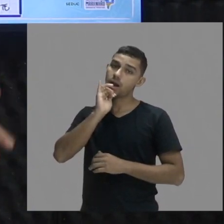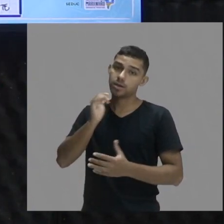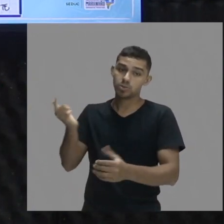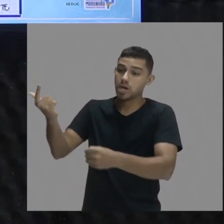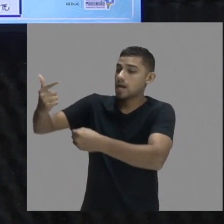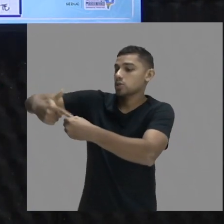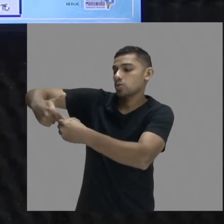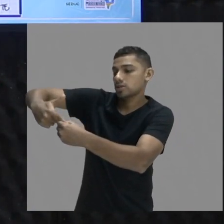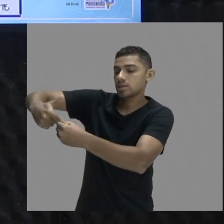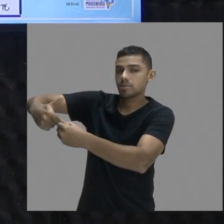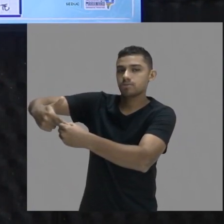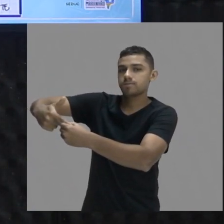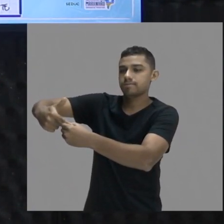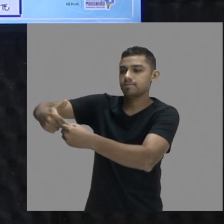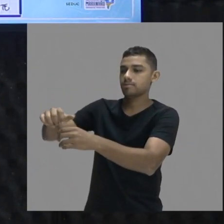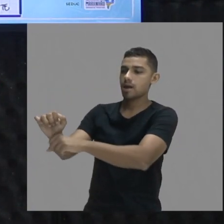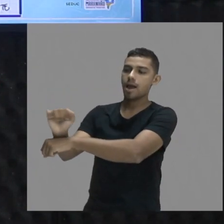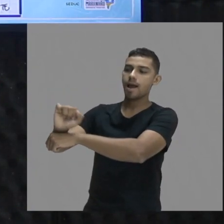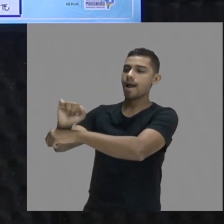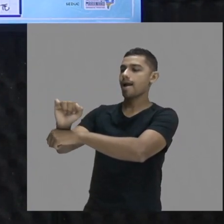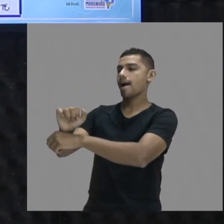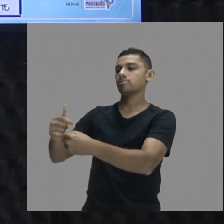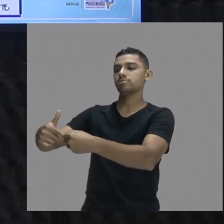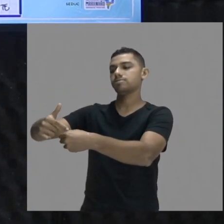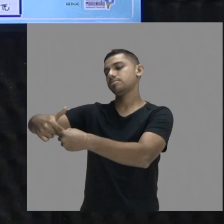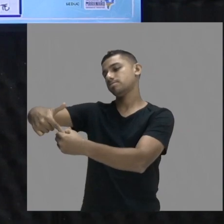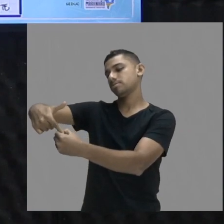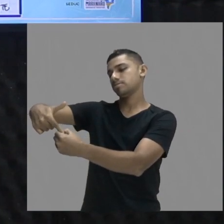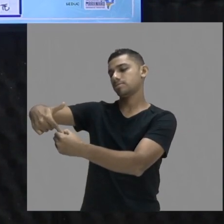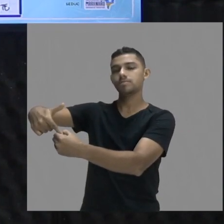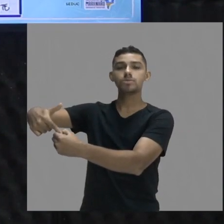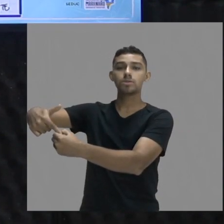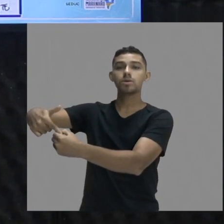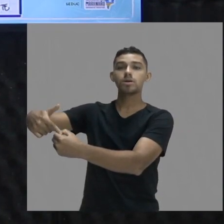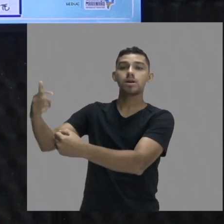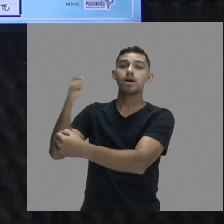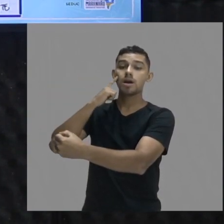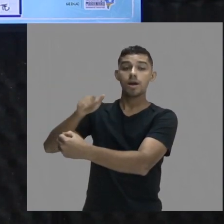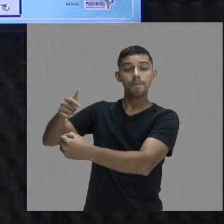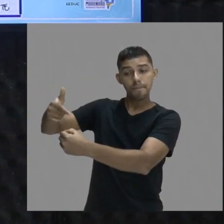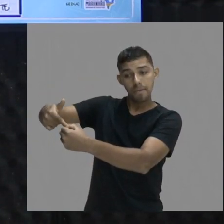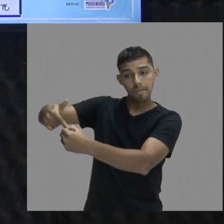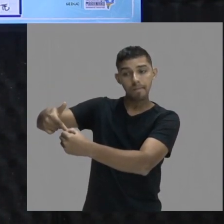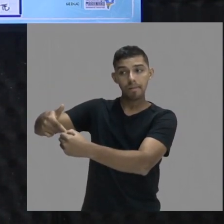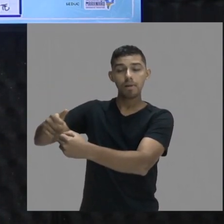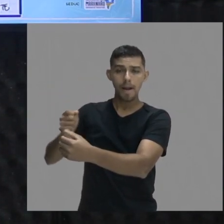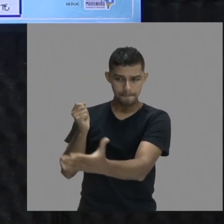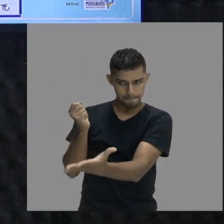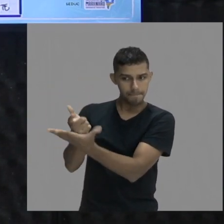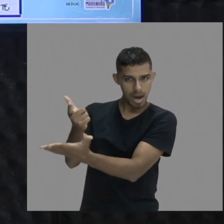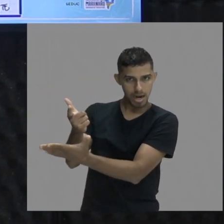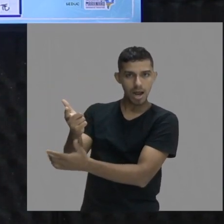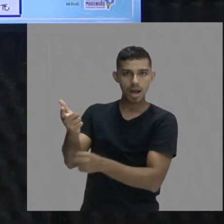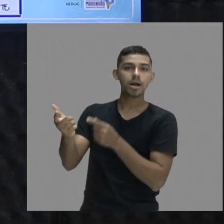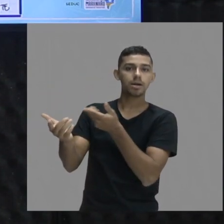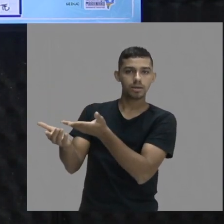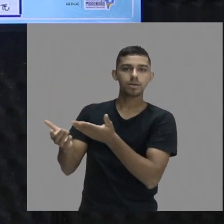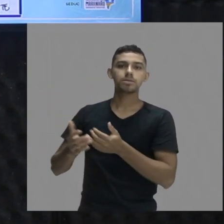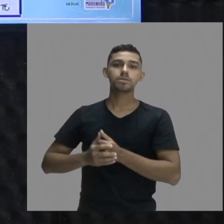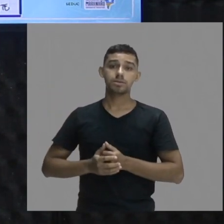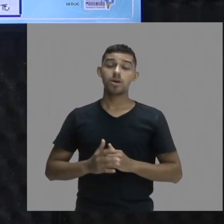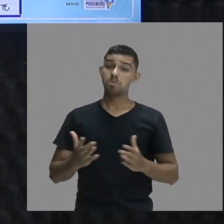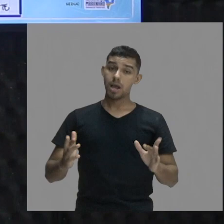posto de gasolina abastecer seu veículo, você vai botar gasolina, botar combustível e vai pagar por esse combustível. Então